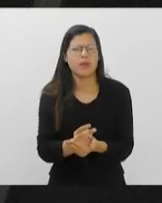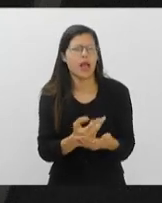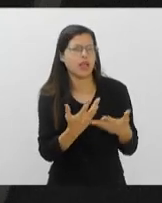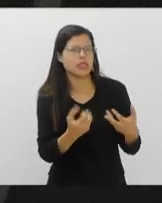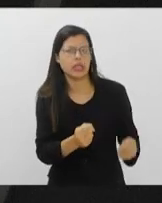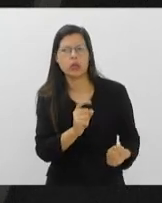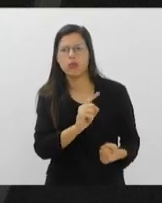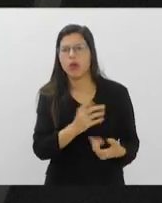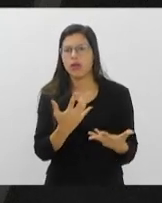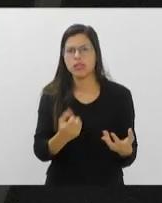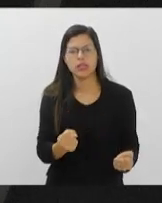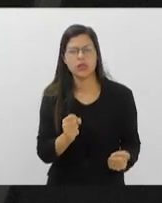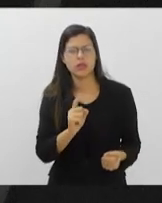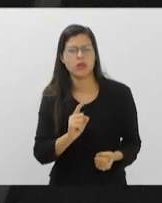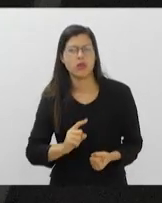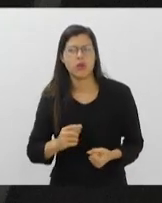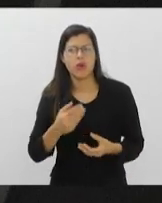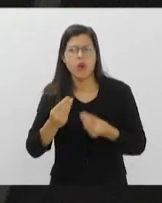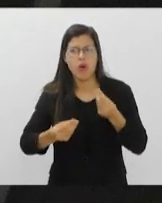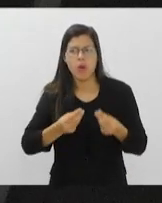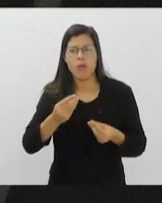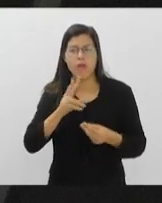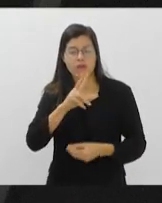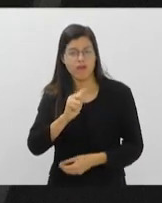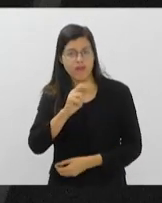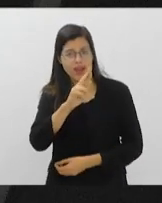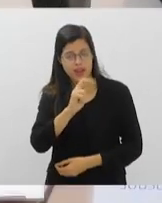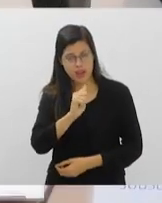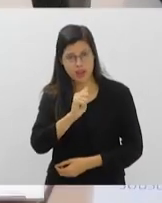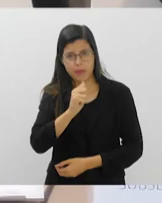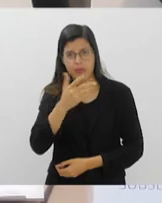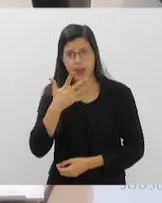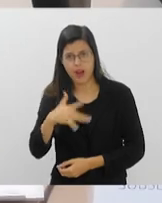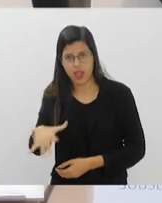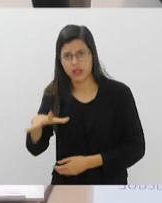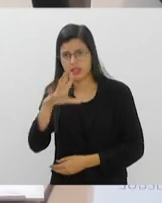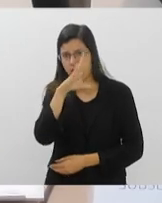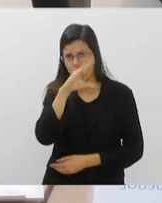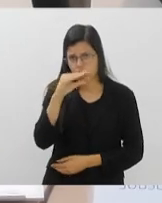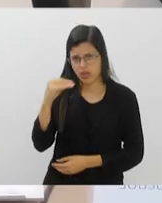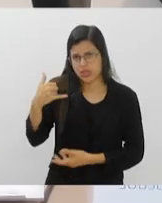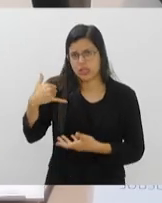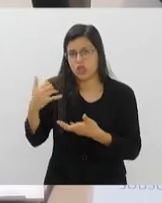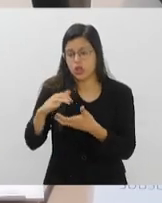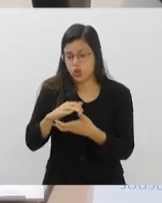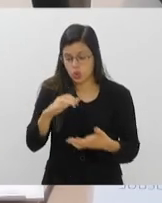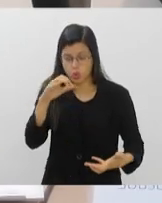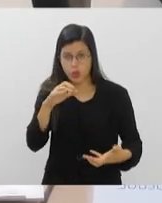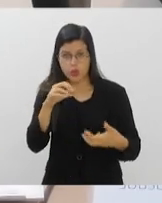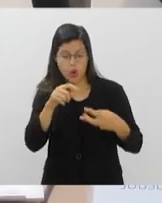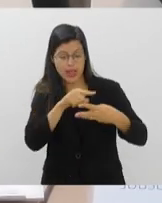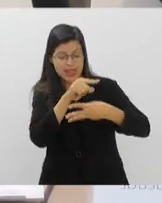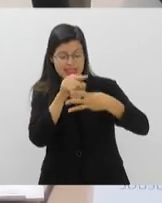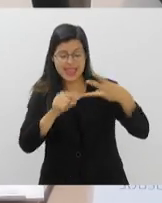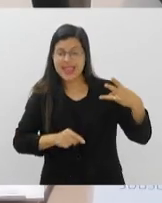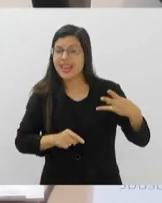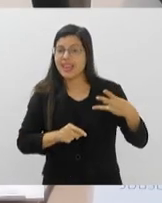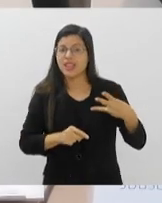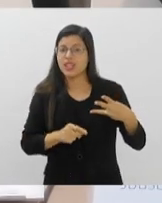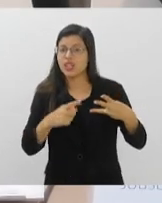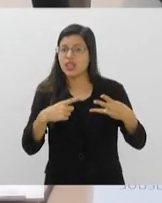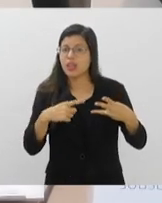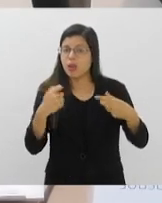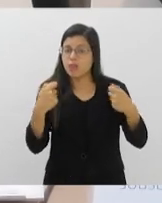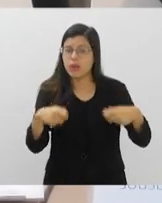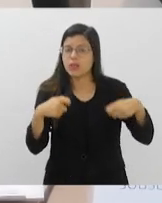adolescente e do Idoso três três sujeitos de direitos que tem uma demanda absurda